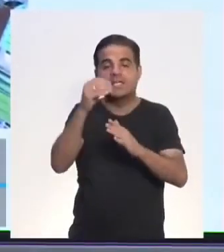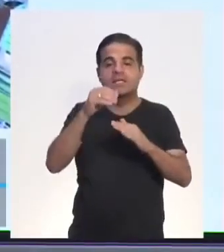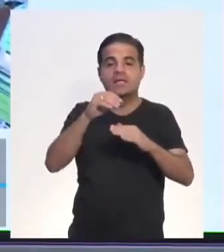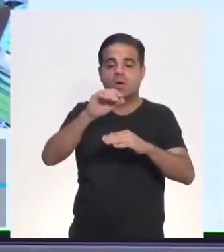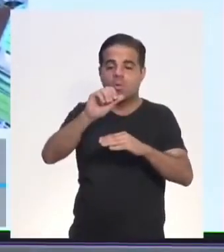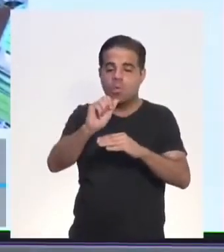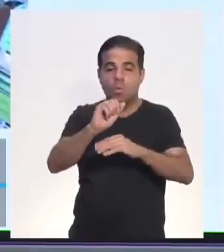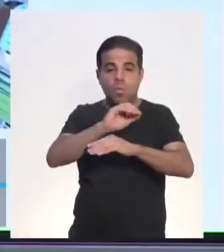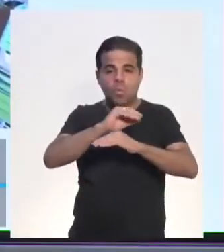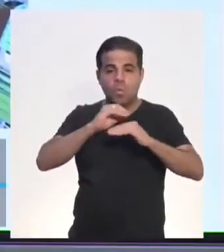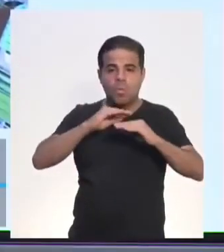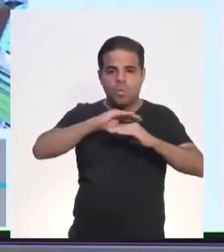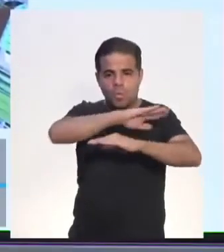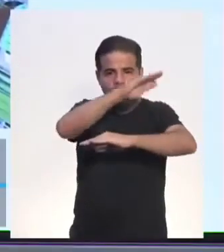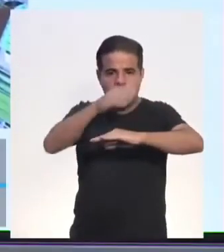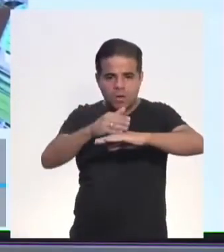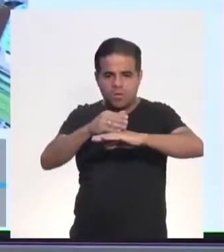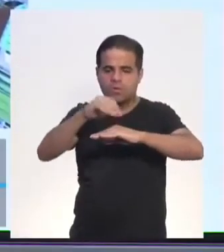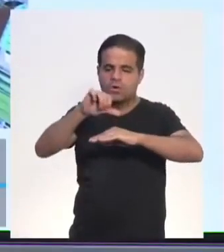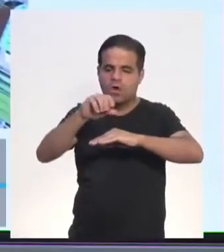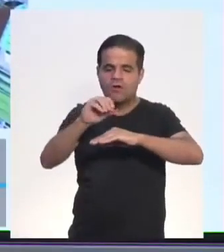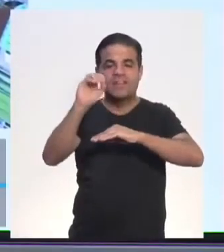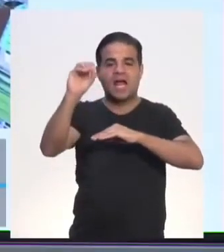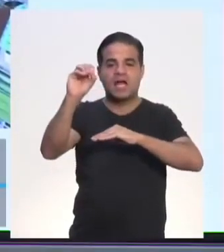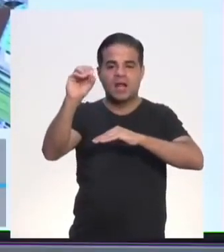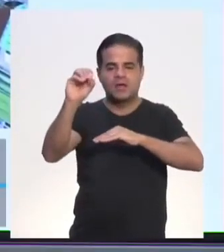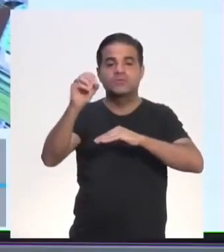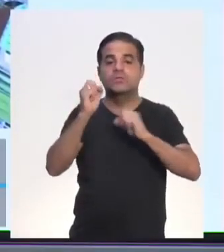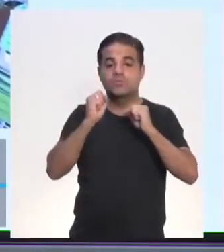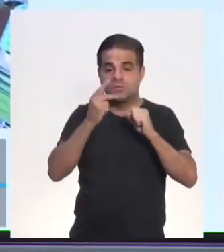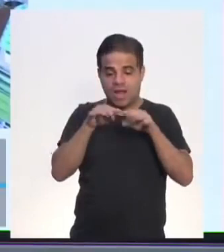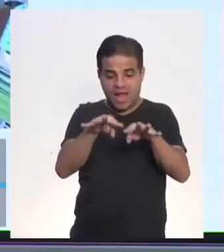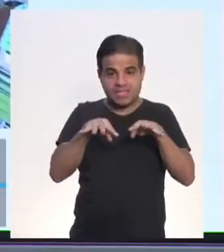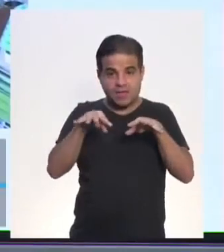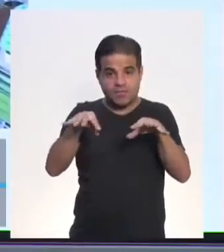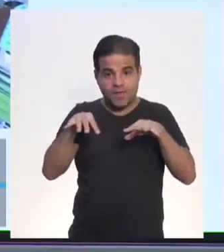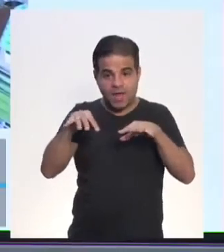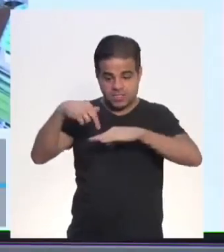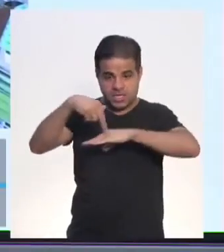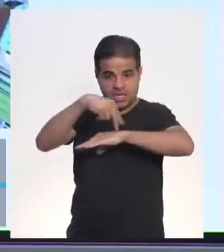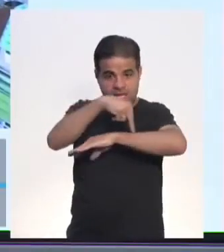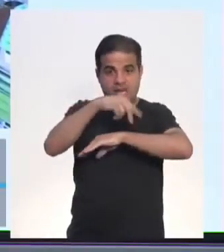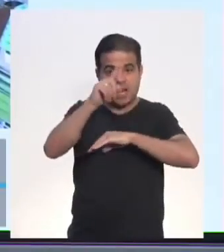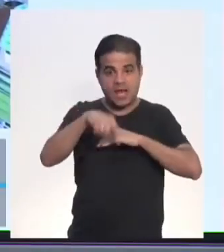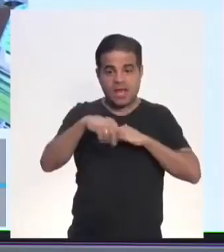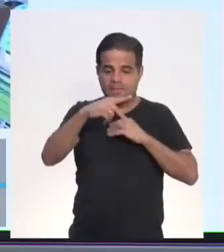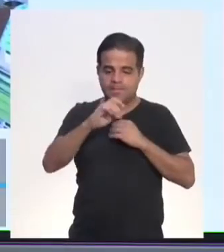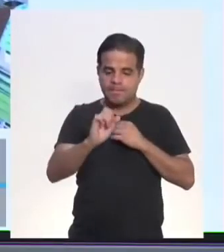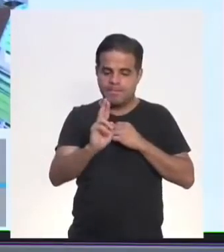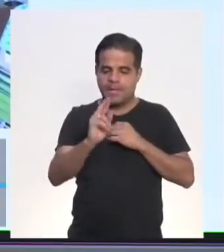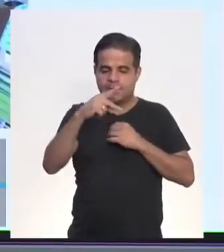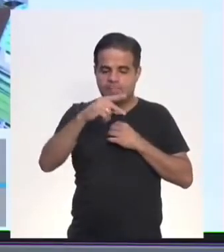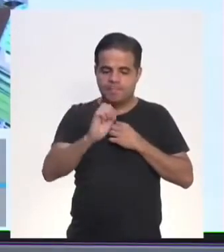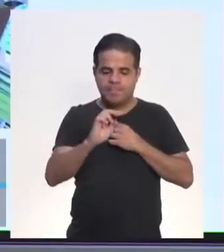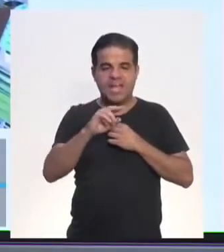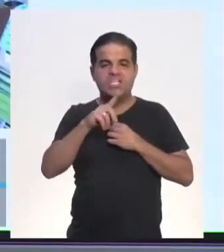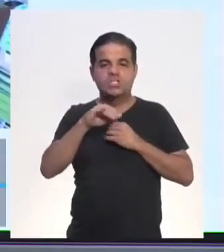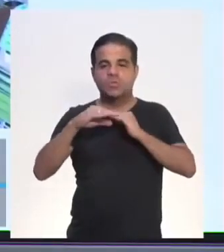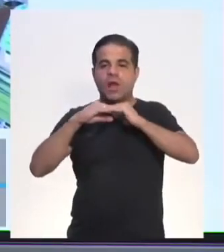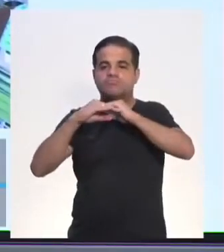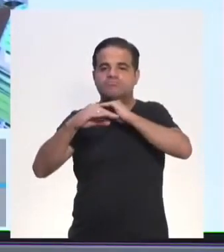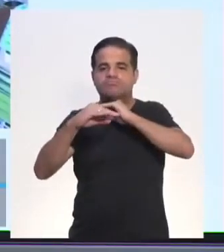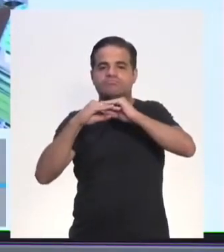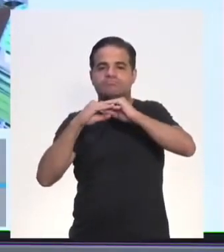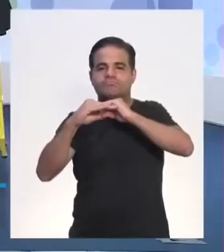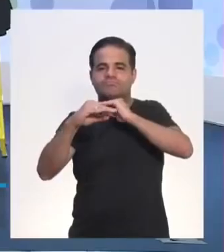graus. Sim. Então, a gente pode dizer que essa faixa de pedestre é perpendicular à calçada.